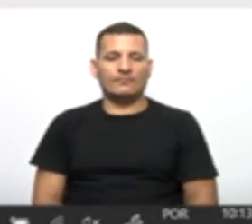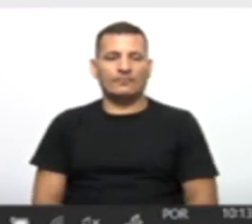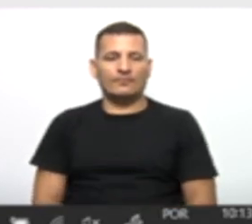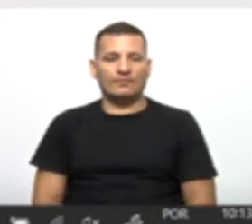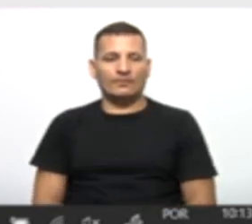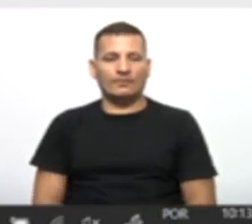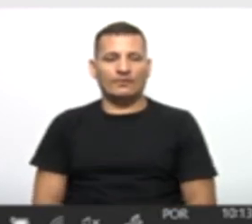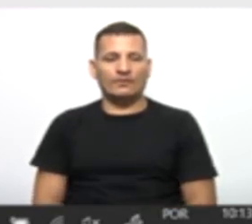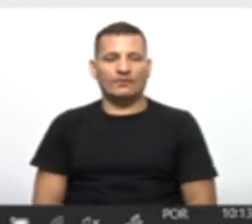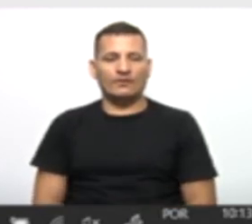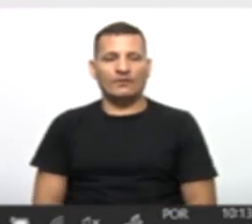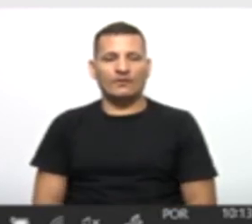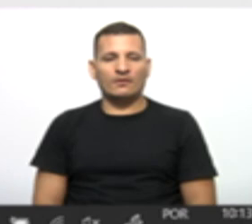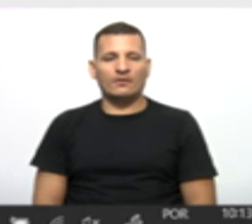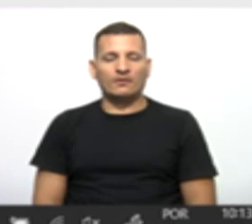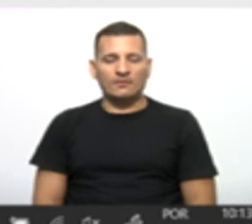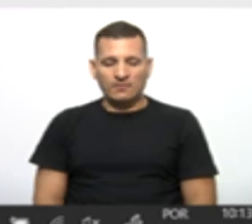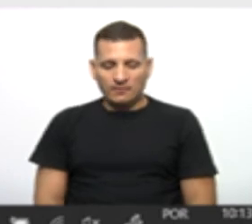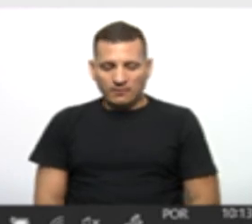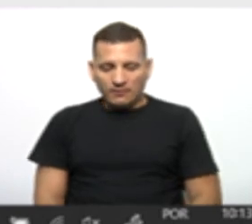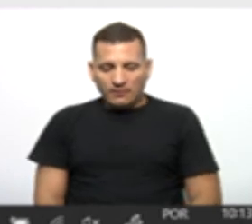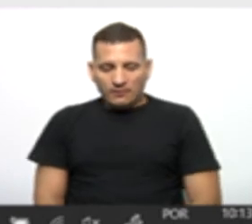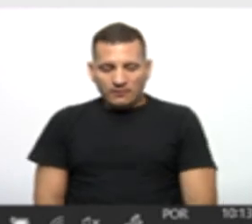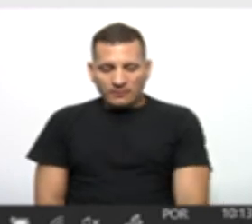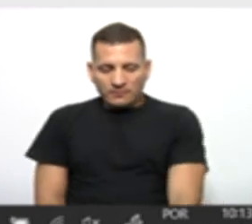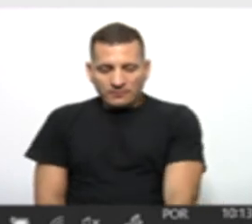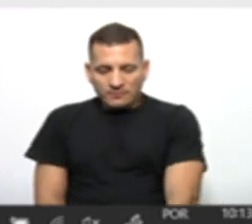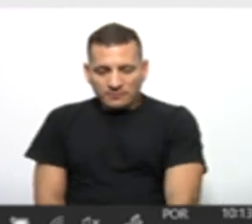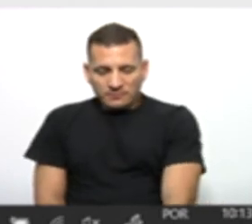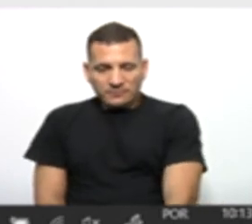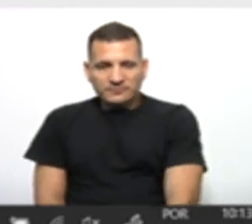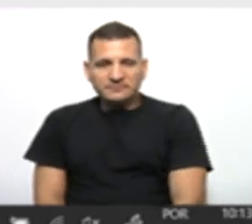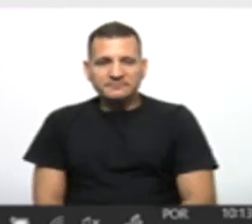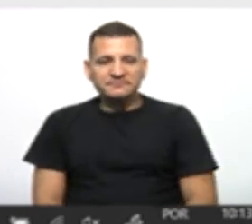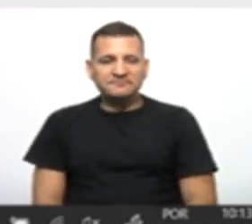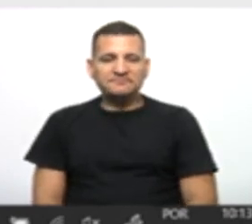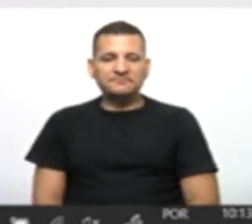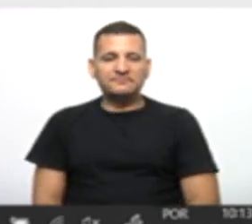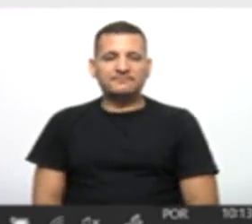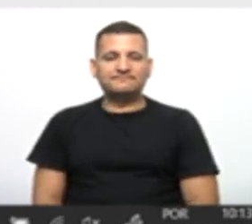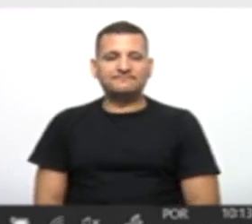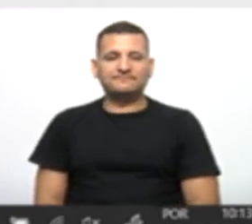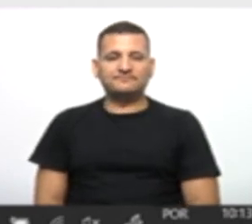tarefas. Select, asterisco, from,